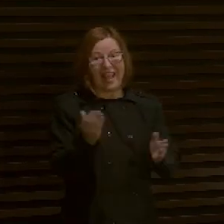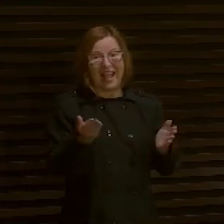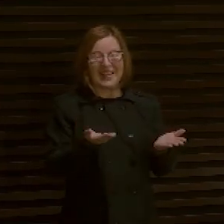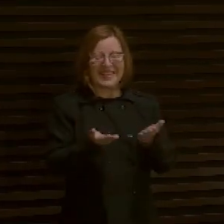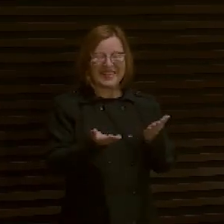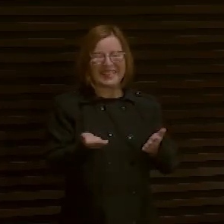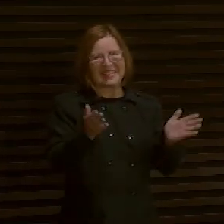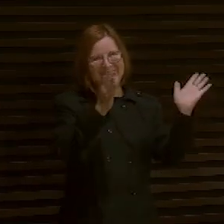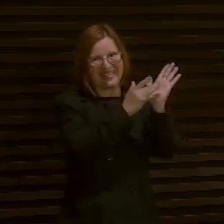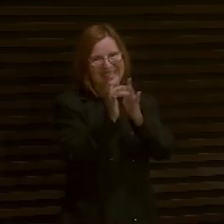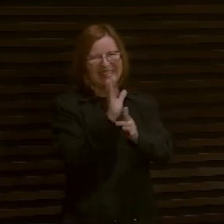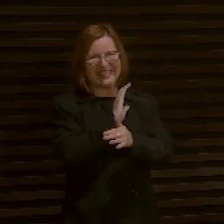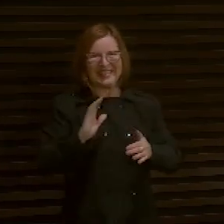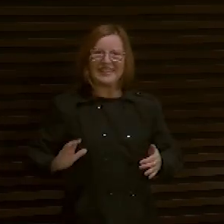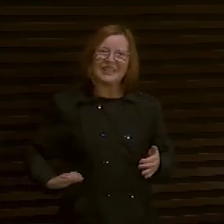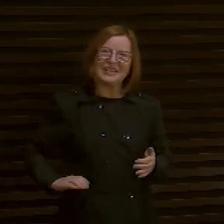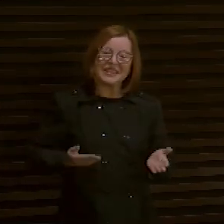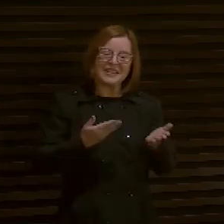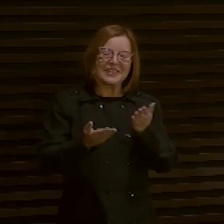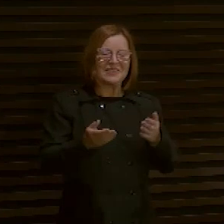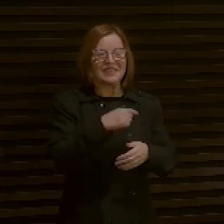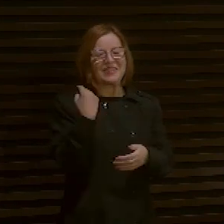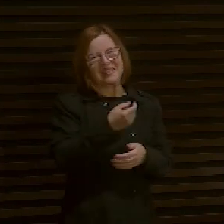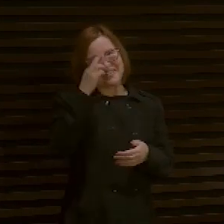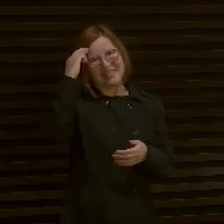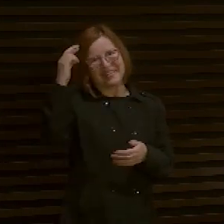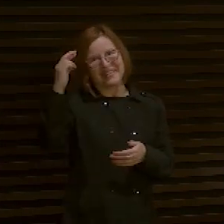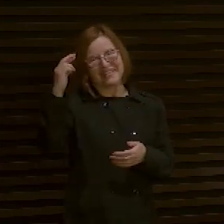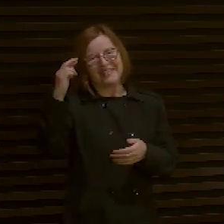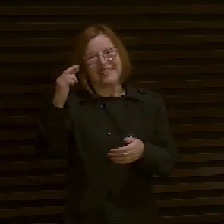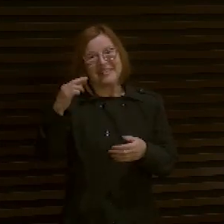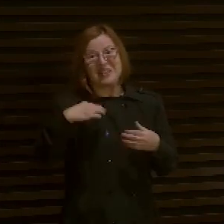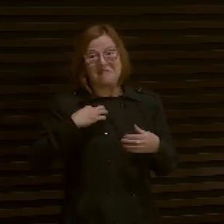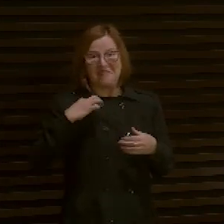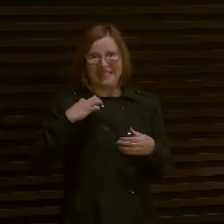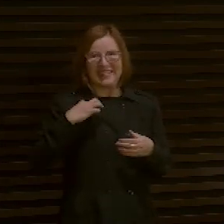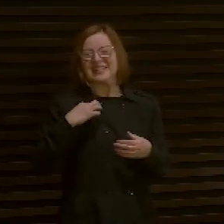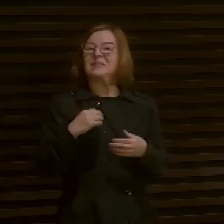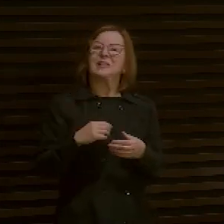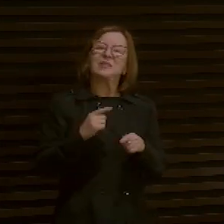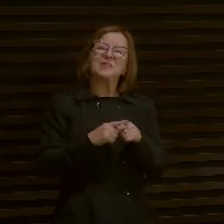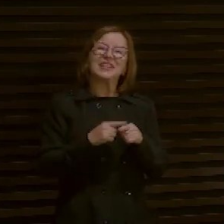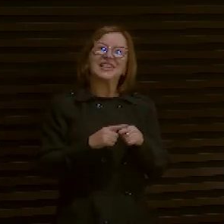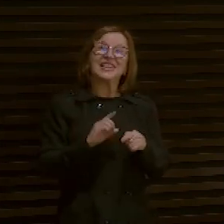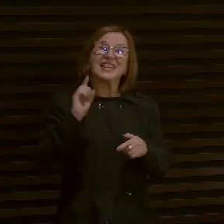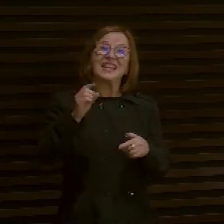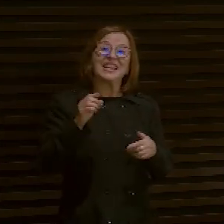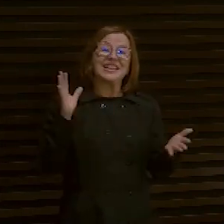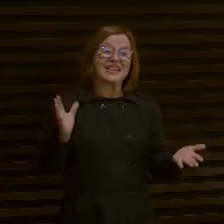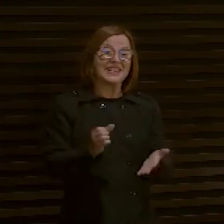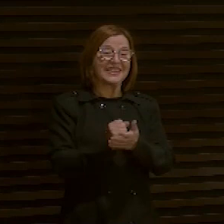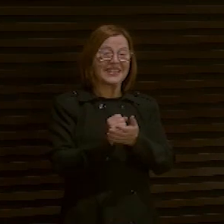Cristo. E nós servimos ao nosso Senhor de forma voluntária e amorosa, porque Ele nos alcançou de maneira poderosa.